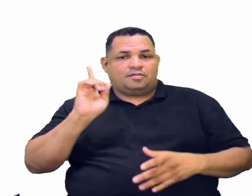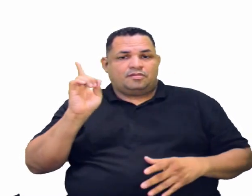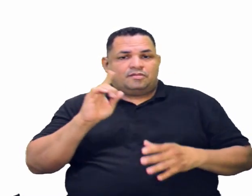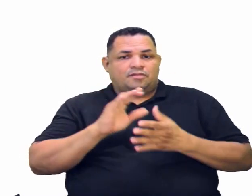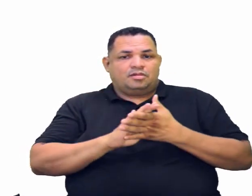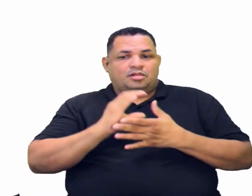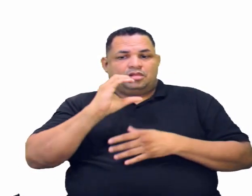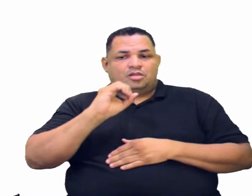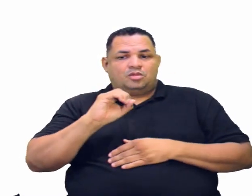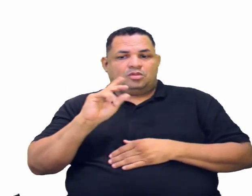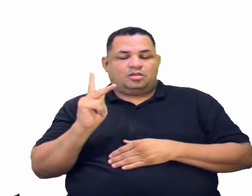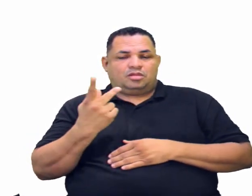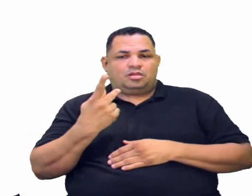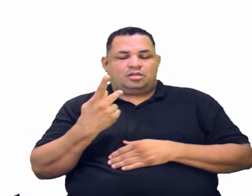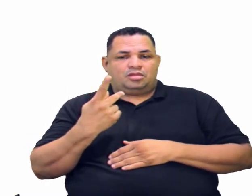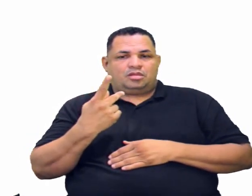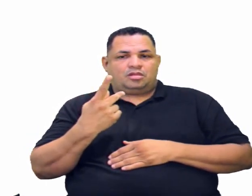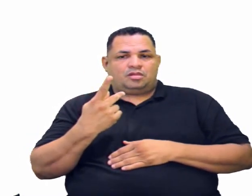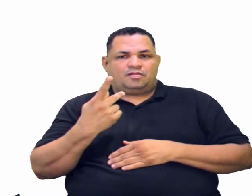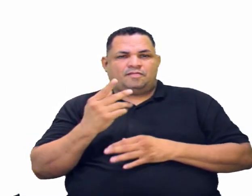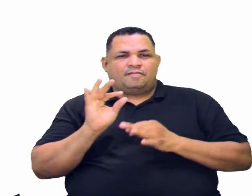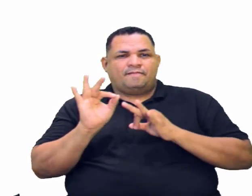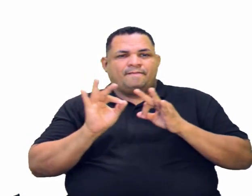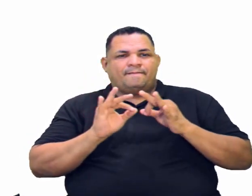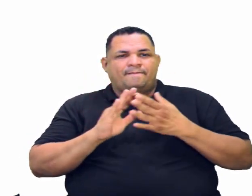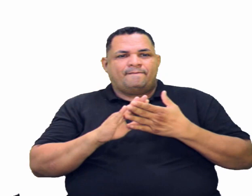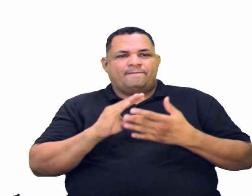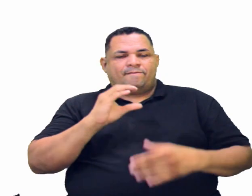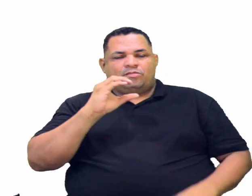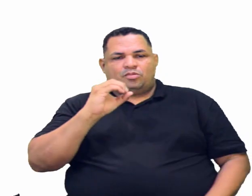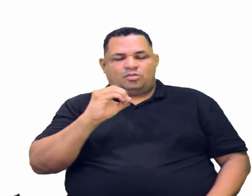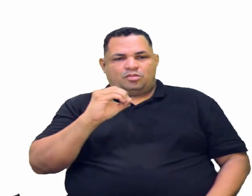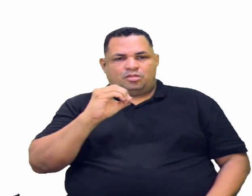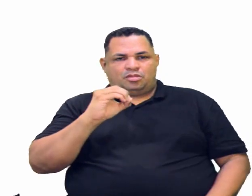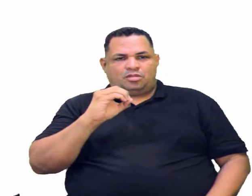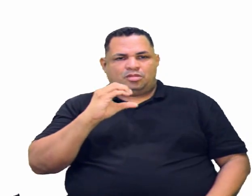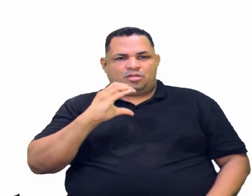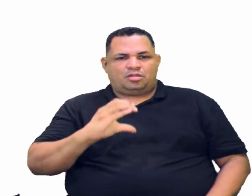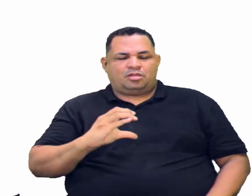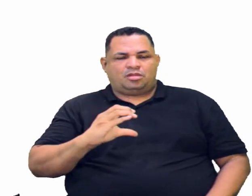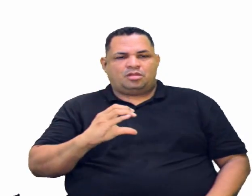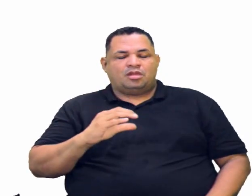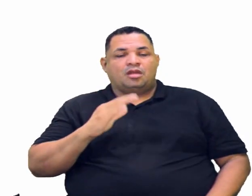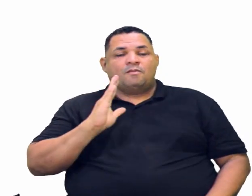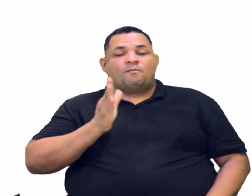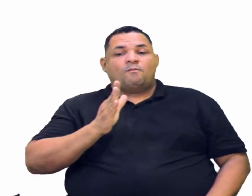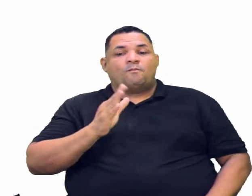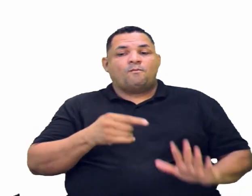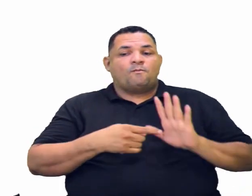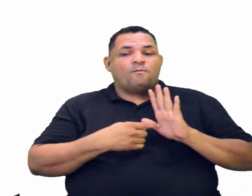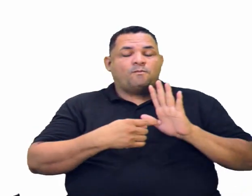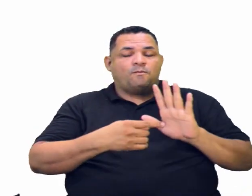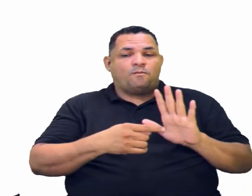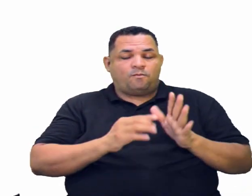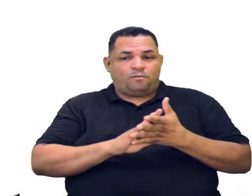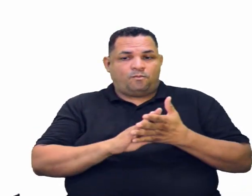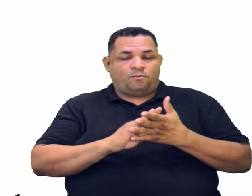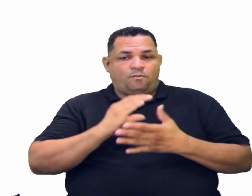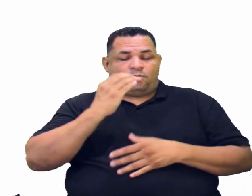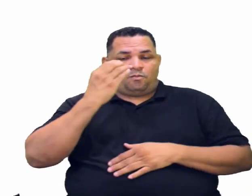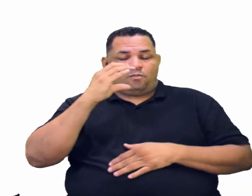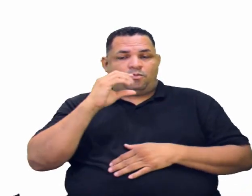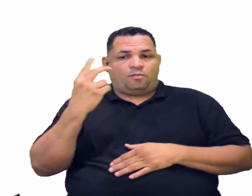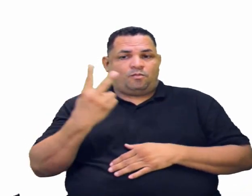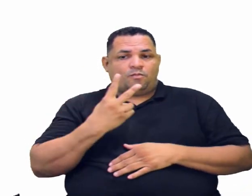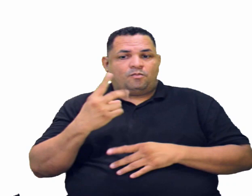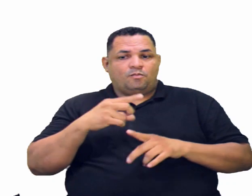na carbonila. A carbonila que, por natureza, nas cetonas já é um carbono